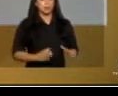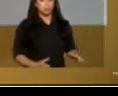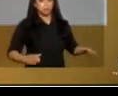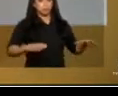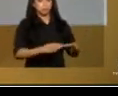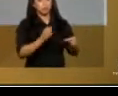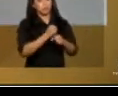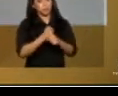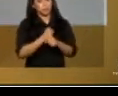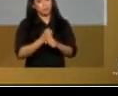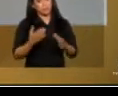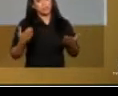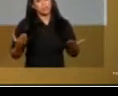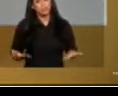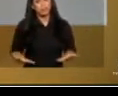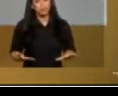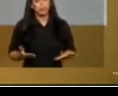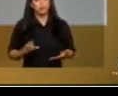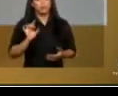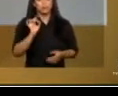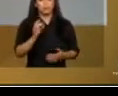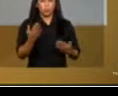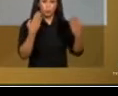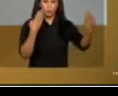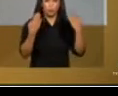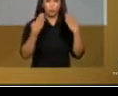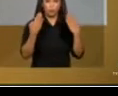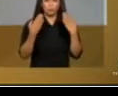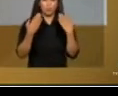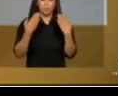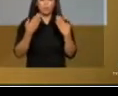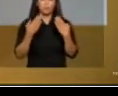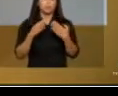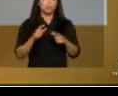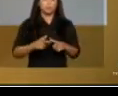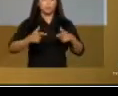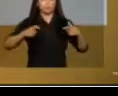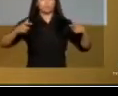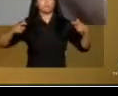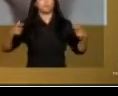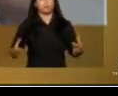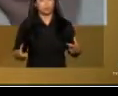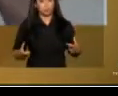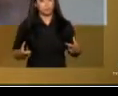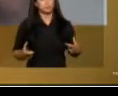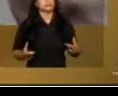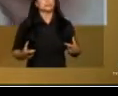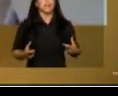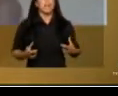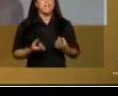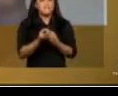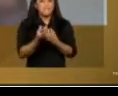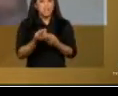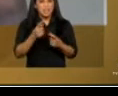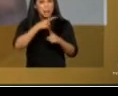por ano. Só por esse número se nota a dimensão desse mercado. Vender a metade